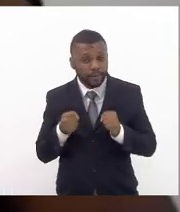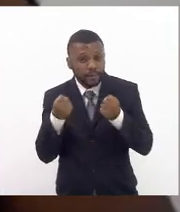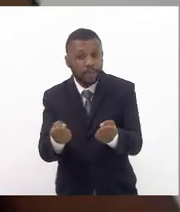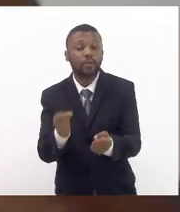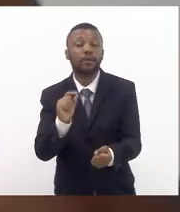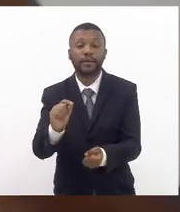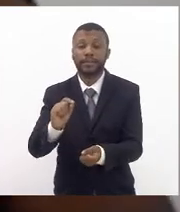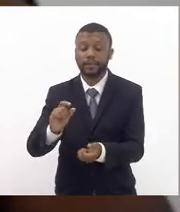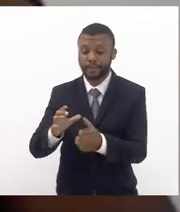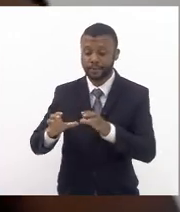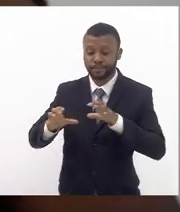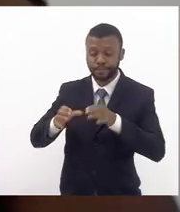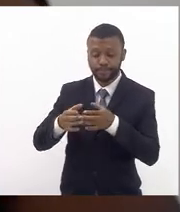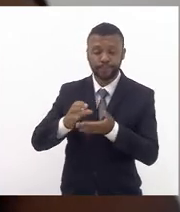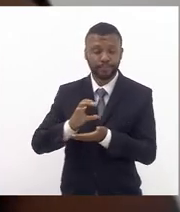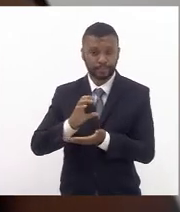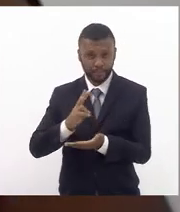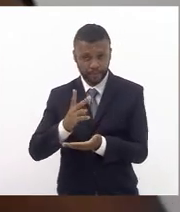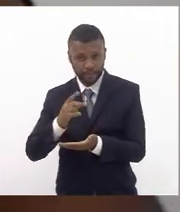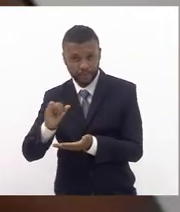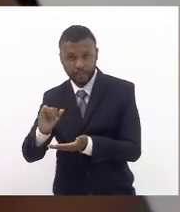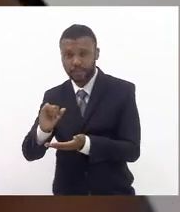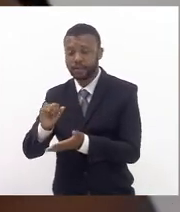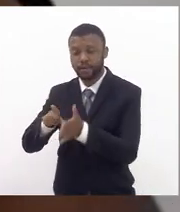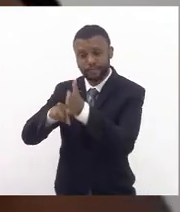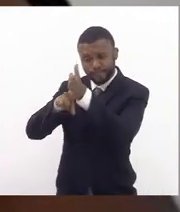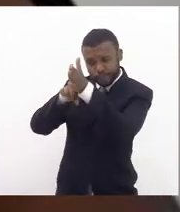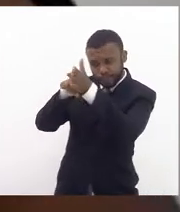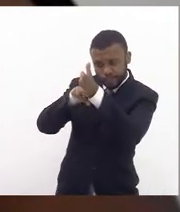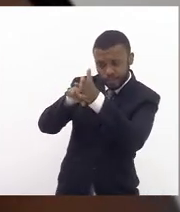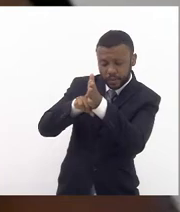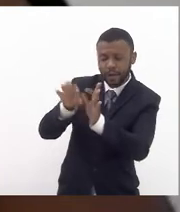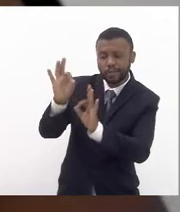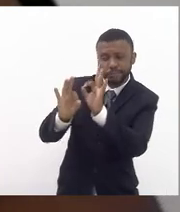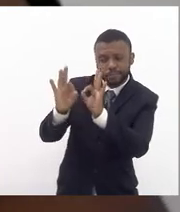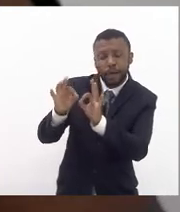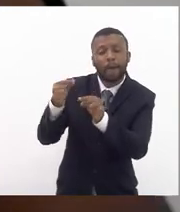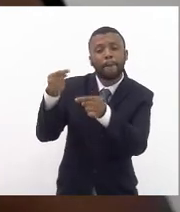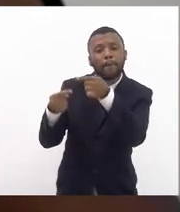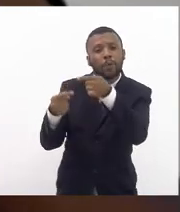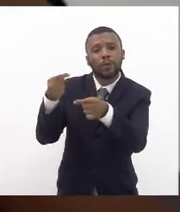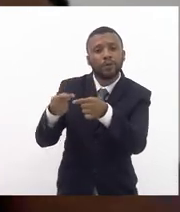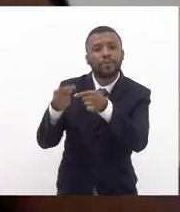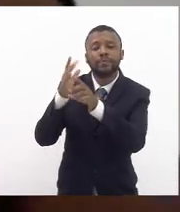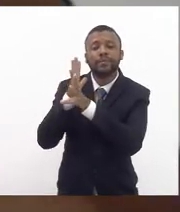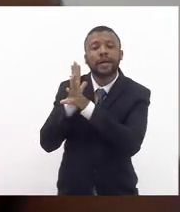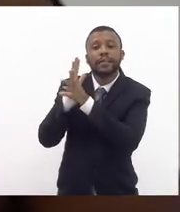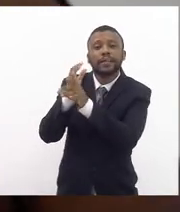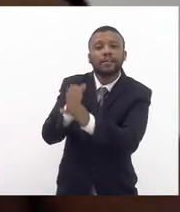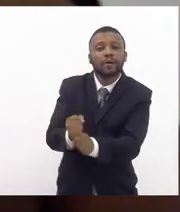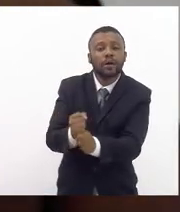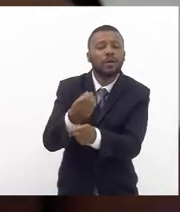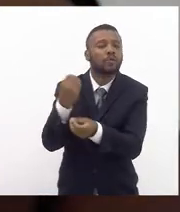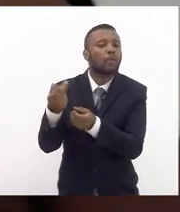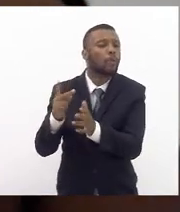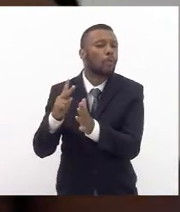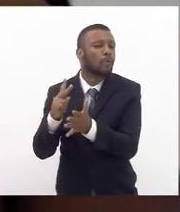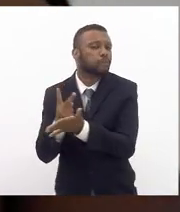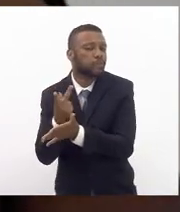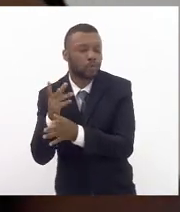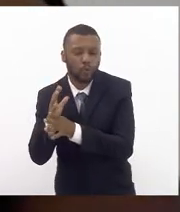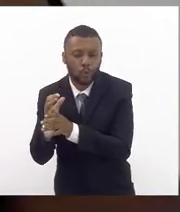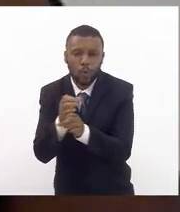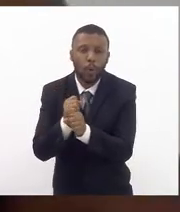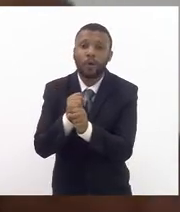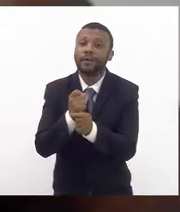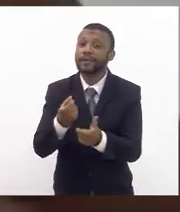CPI faça, sobretudo, um levantamento político da trajetória do estoque dessa dívida do Estado do Rio de